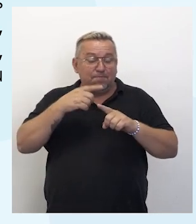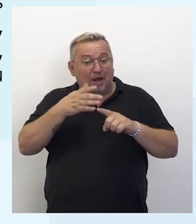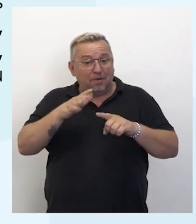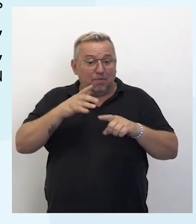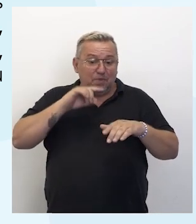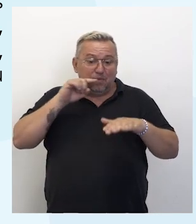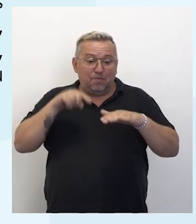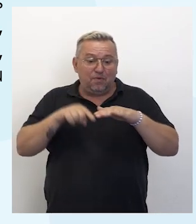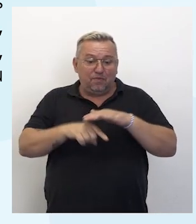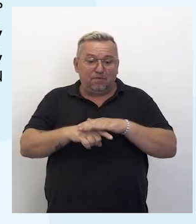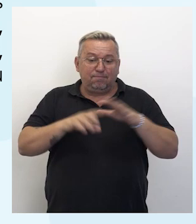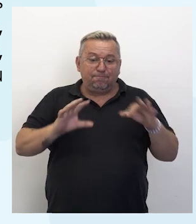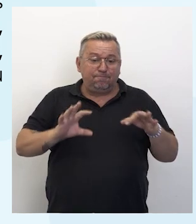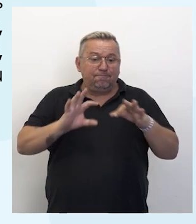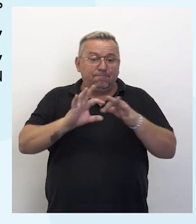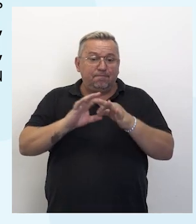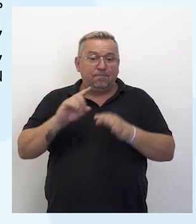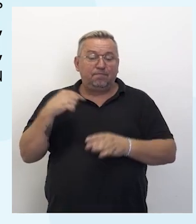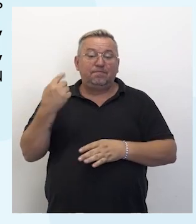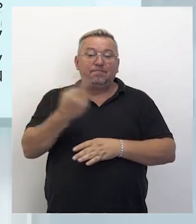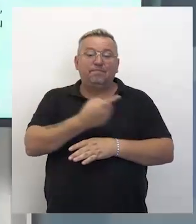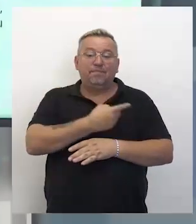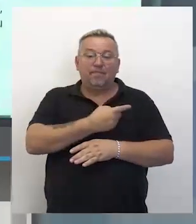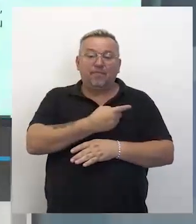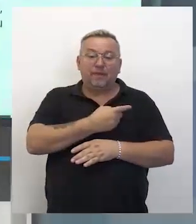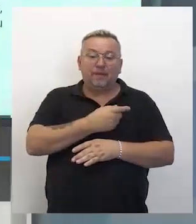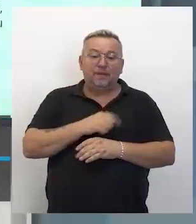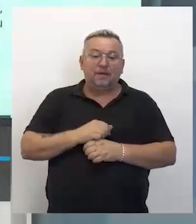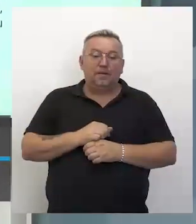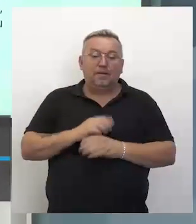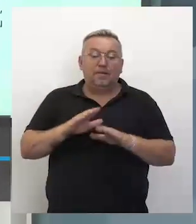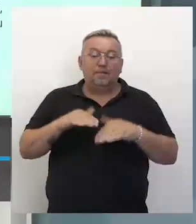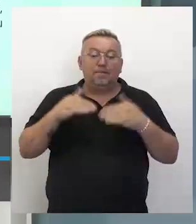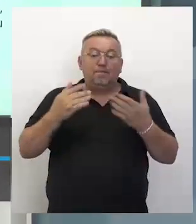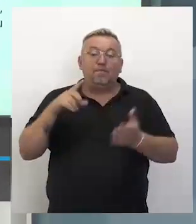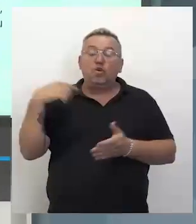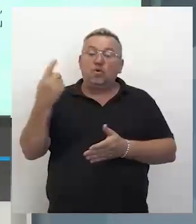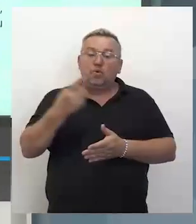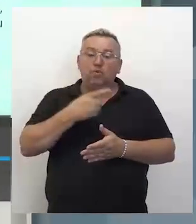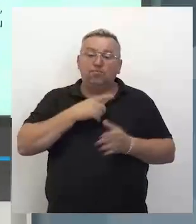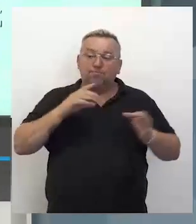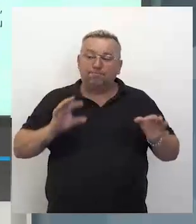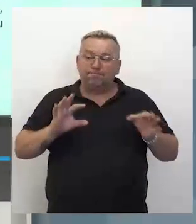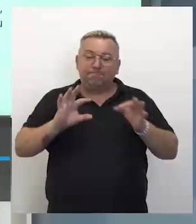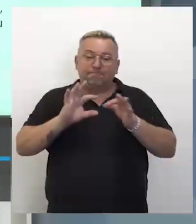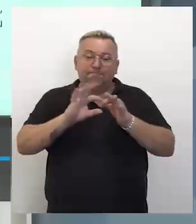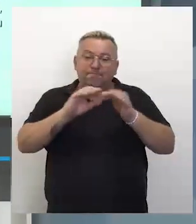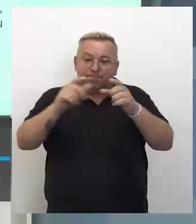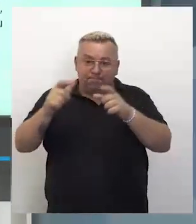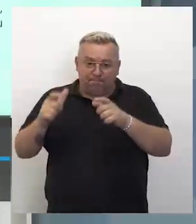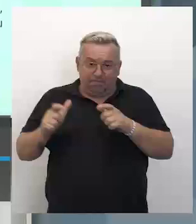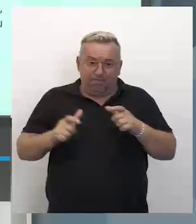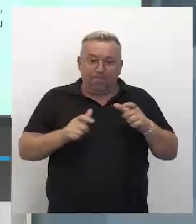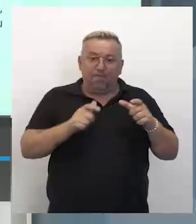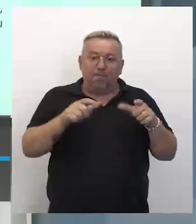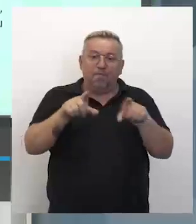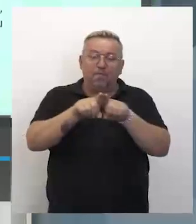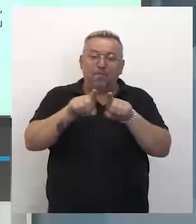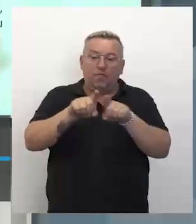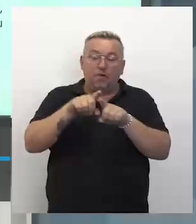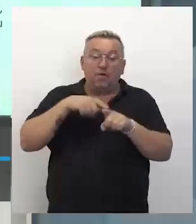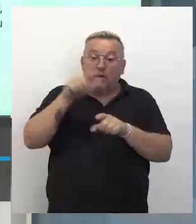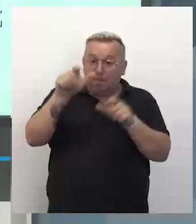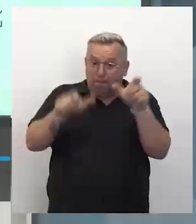menos profunda, estão conectadas a nós. Então, nós nos conectamos aos lugares, nos conectamos